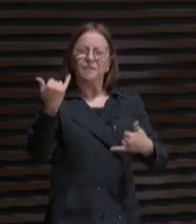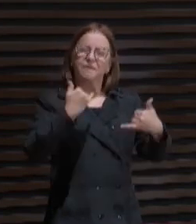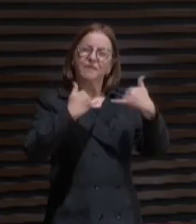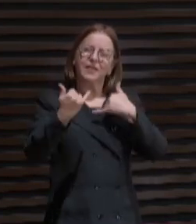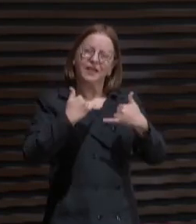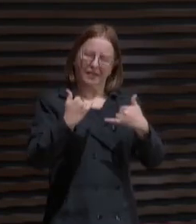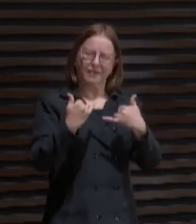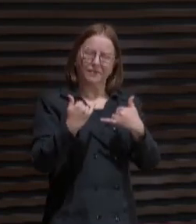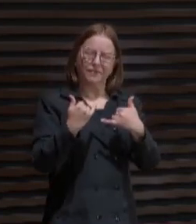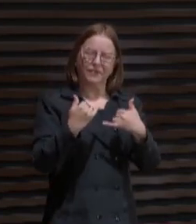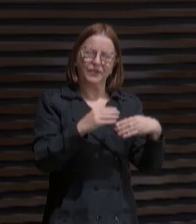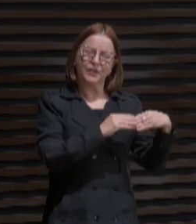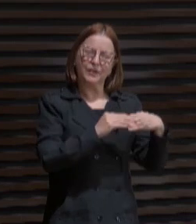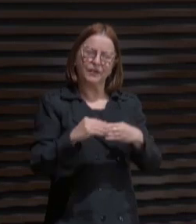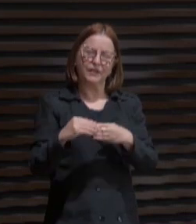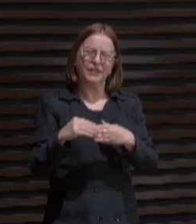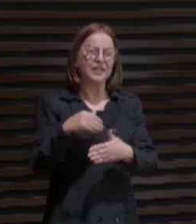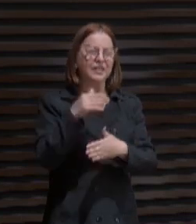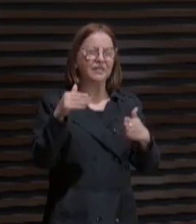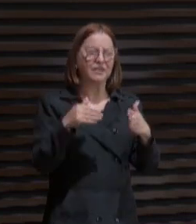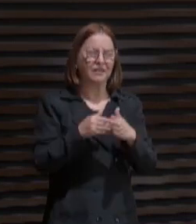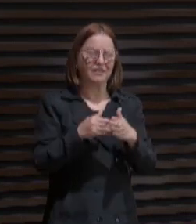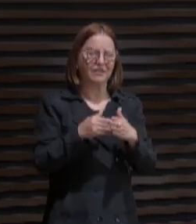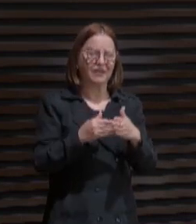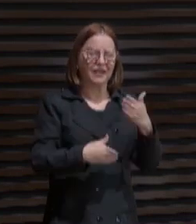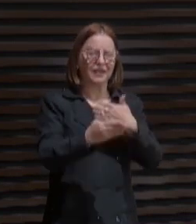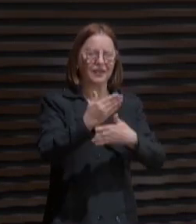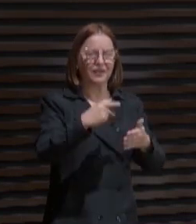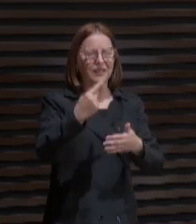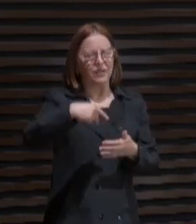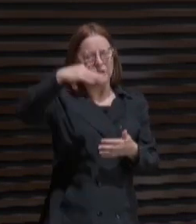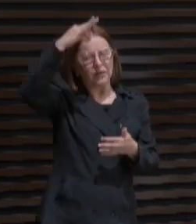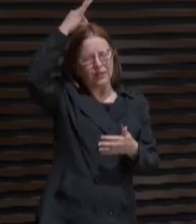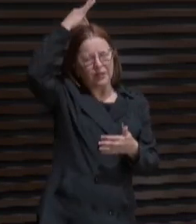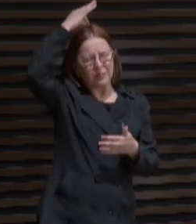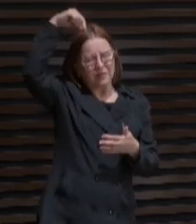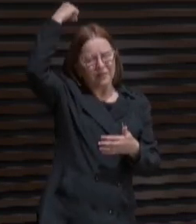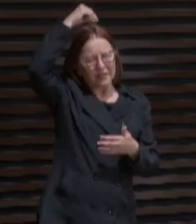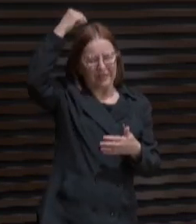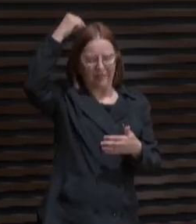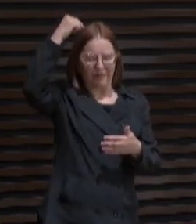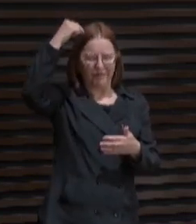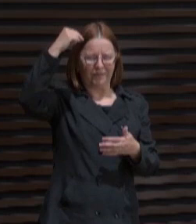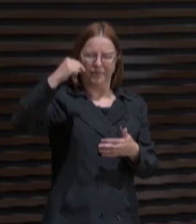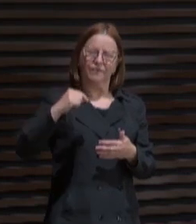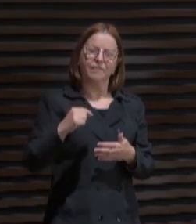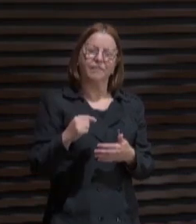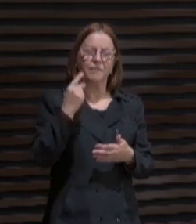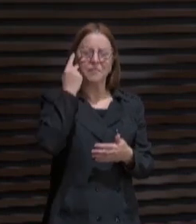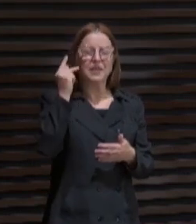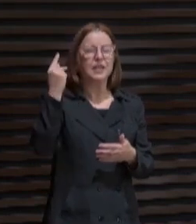Senhor. Guia-nos em tudo por meio do Teu Santo Espírito nessa manhã também, Senhor. Para que a